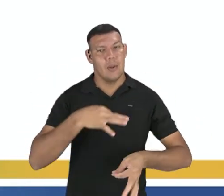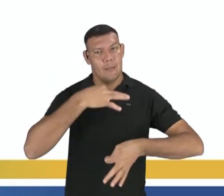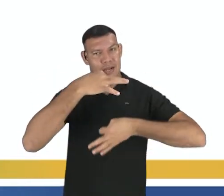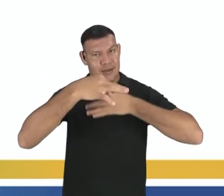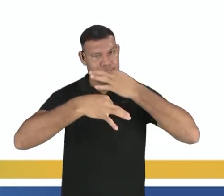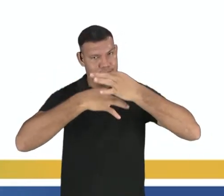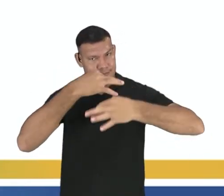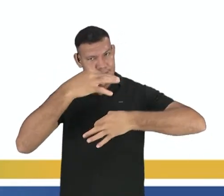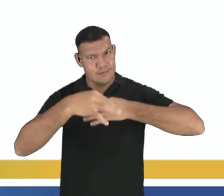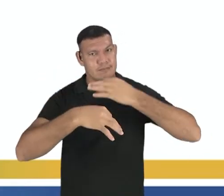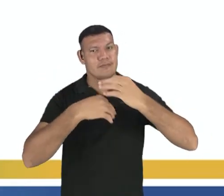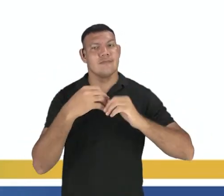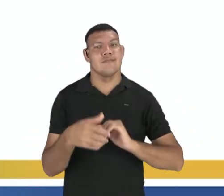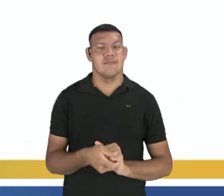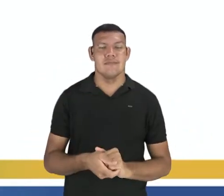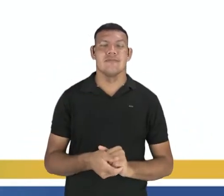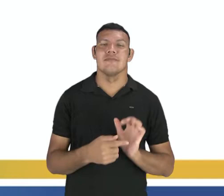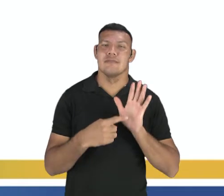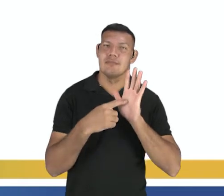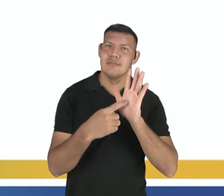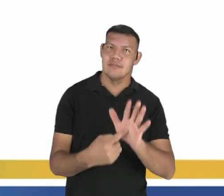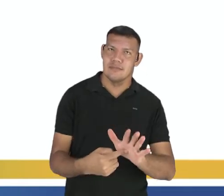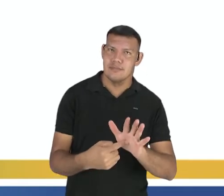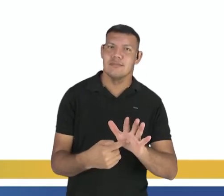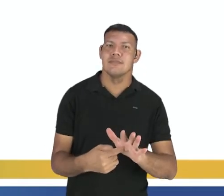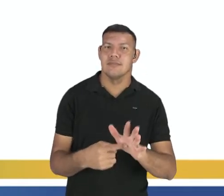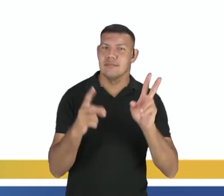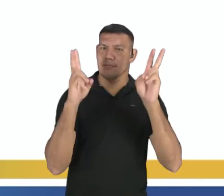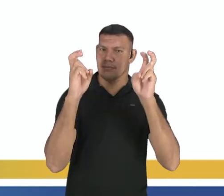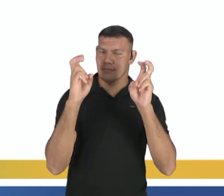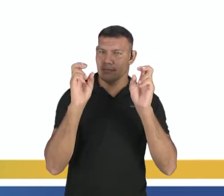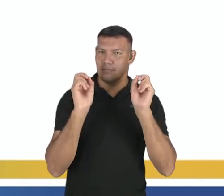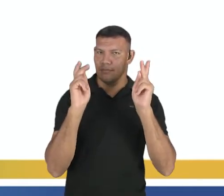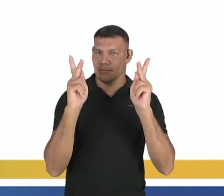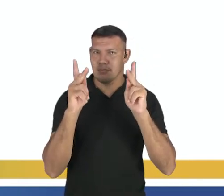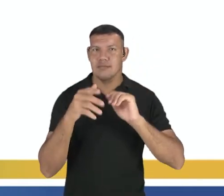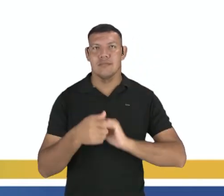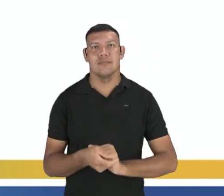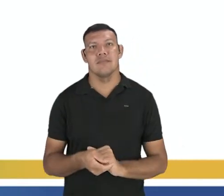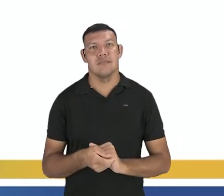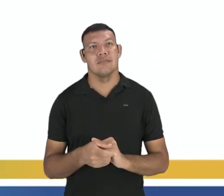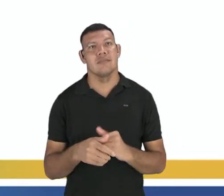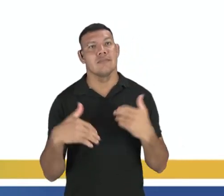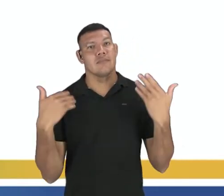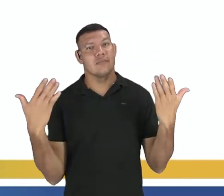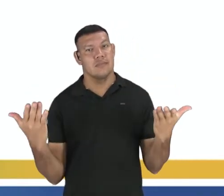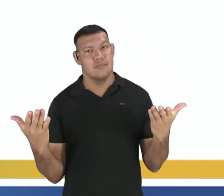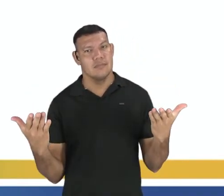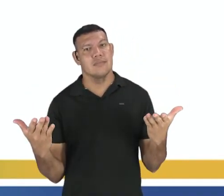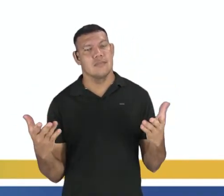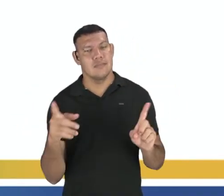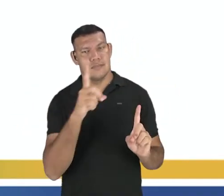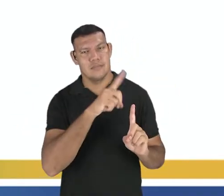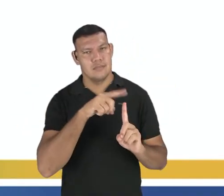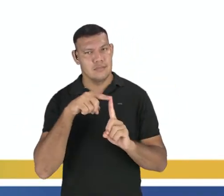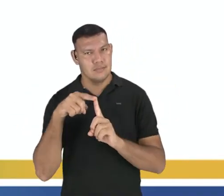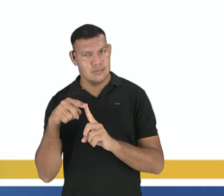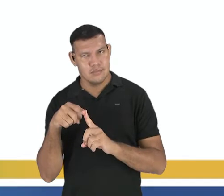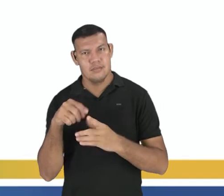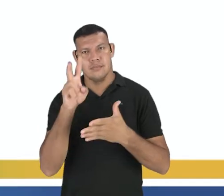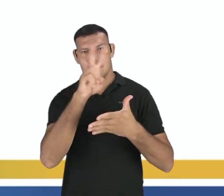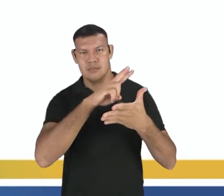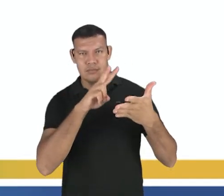conseguir ali a dar a minha opinião sobre aquele assunto, tá certo? Então nós temos aqui eu trouxe aí esses tipos de